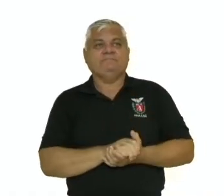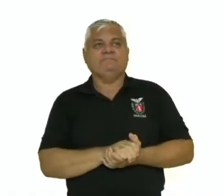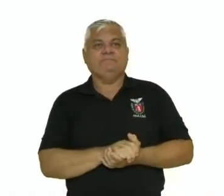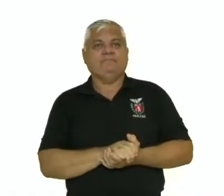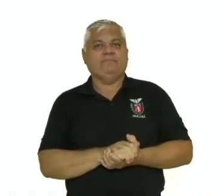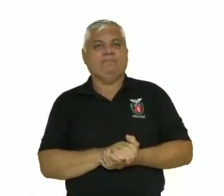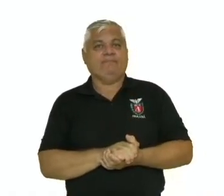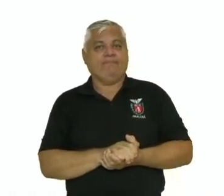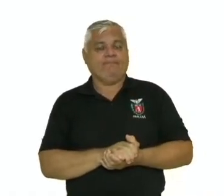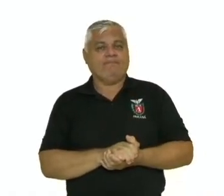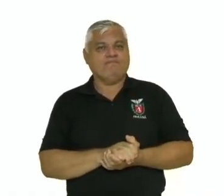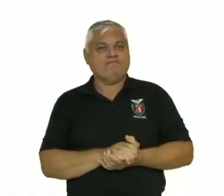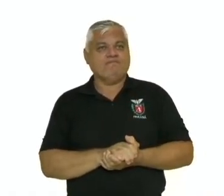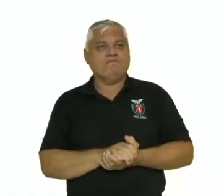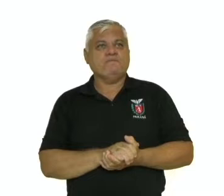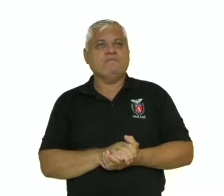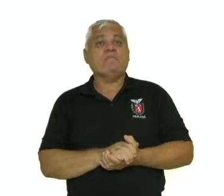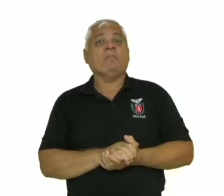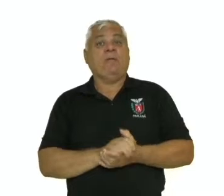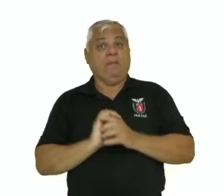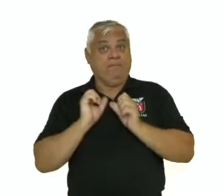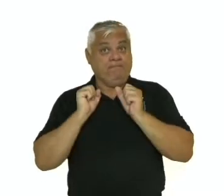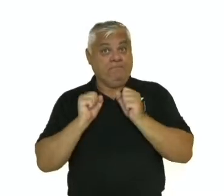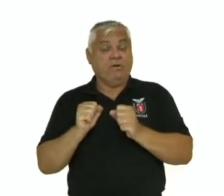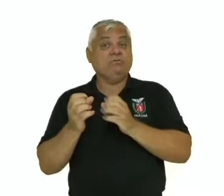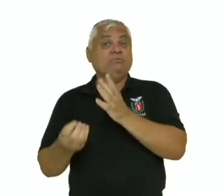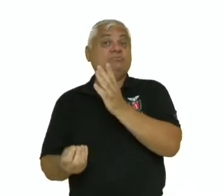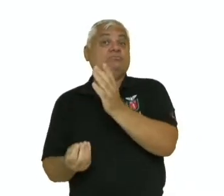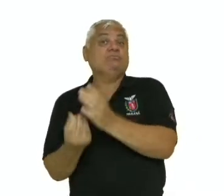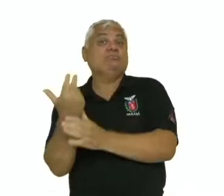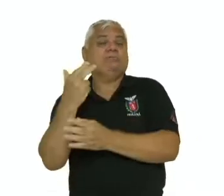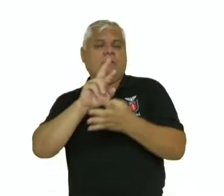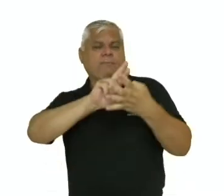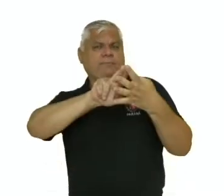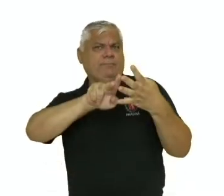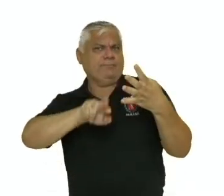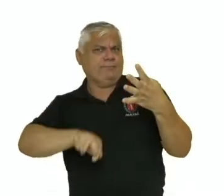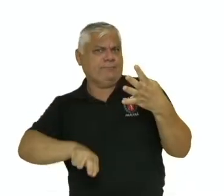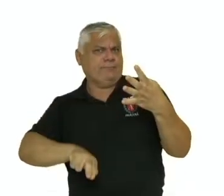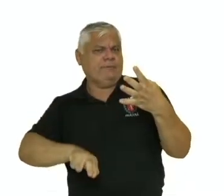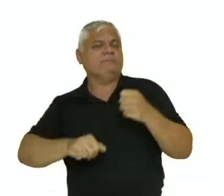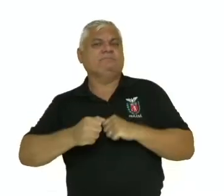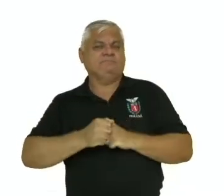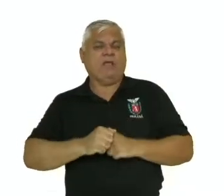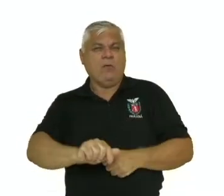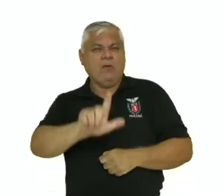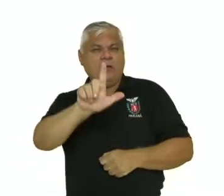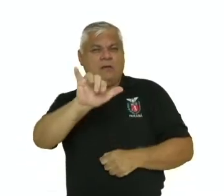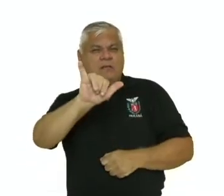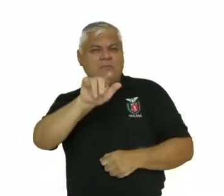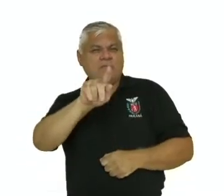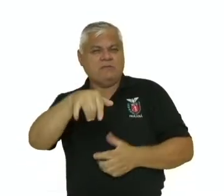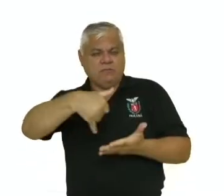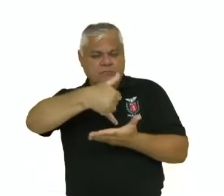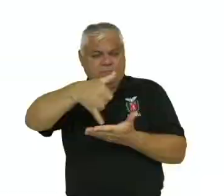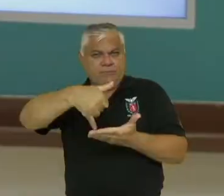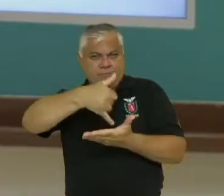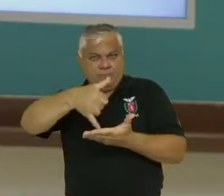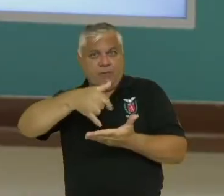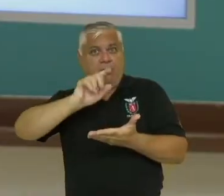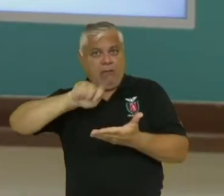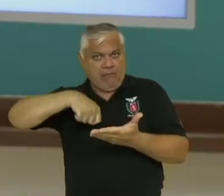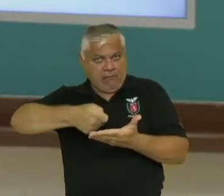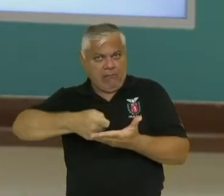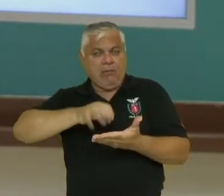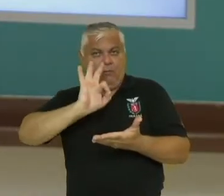Falando ainda sobre os lipídios, eles podem ter origens diferentes. Então nós entendemos que os lipídios são o quê?